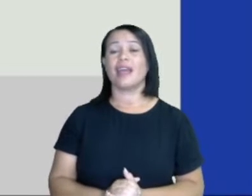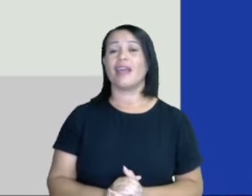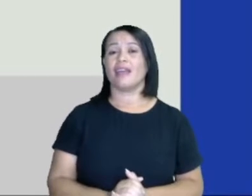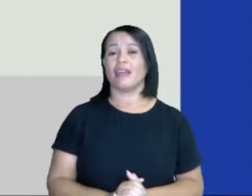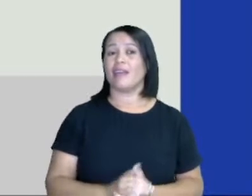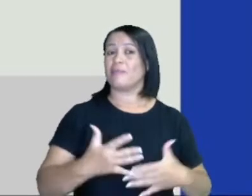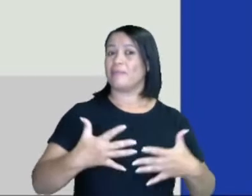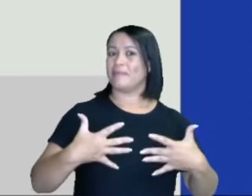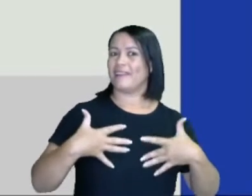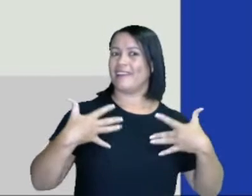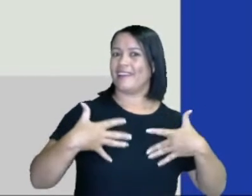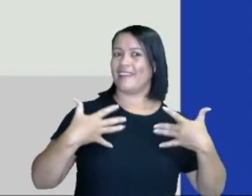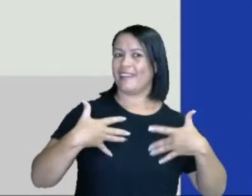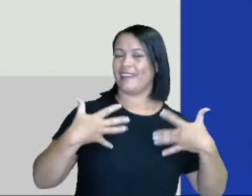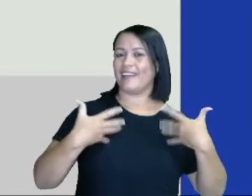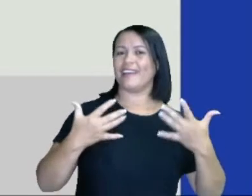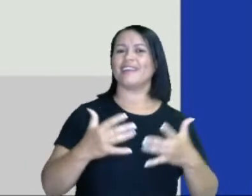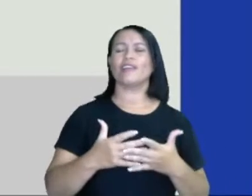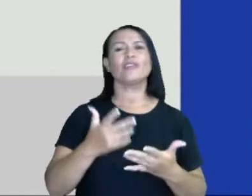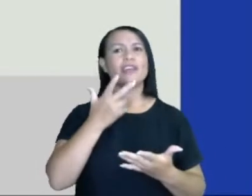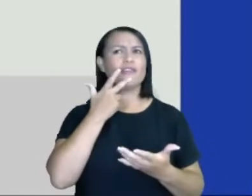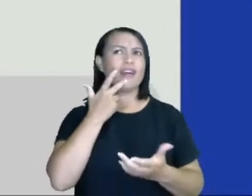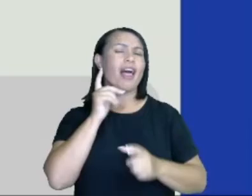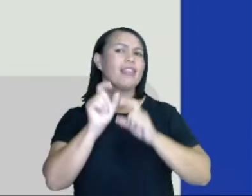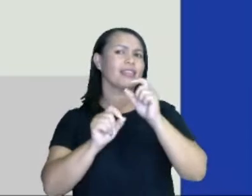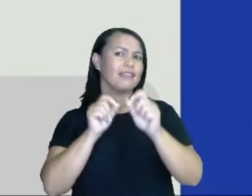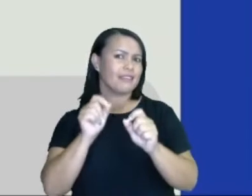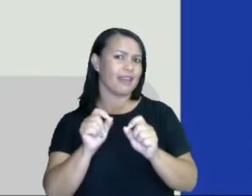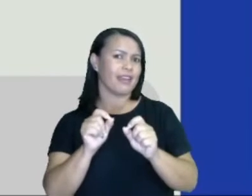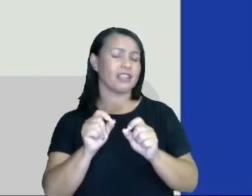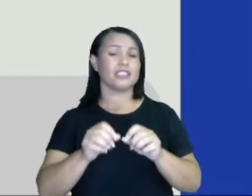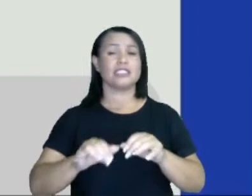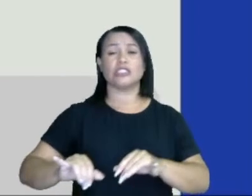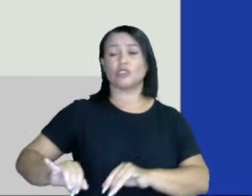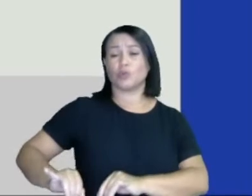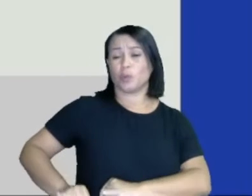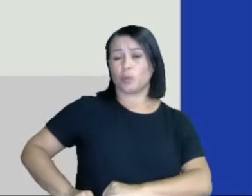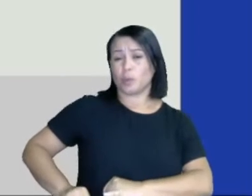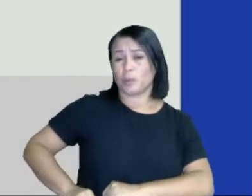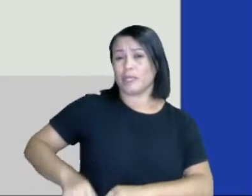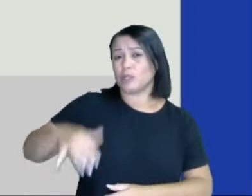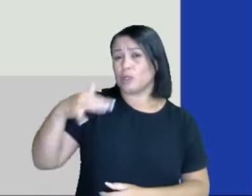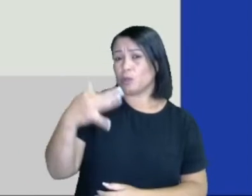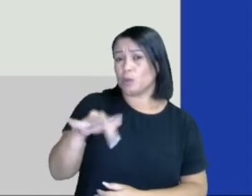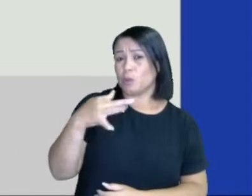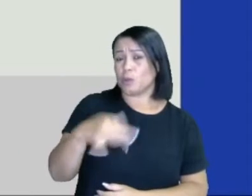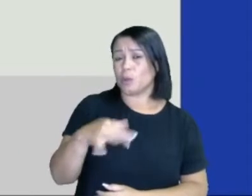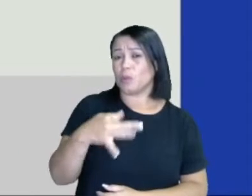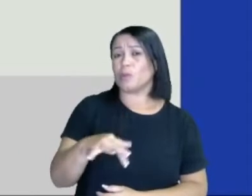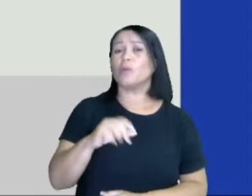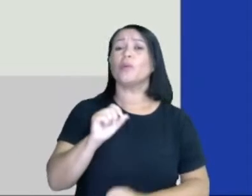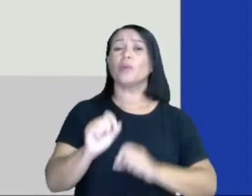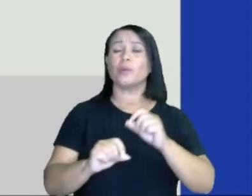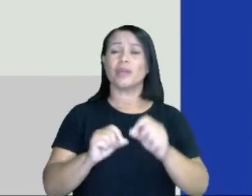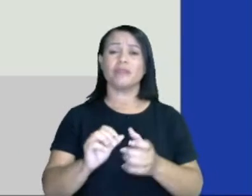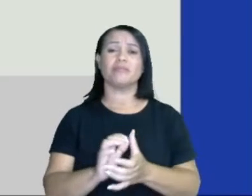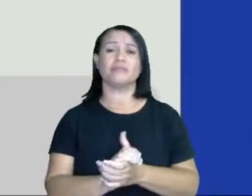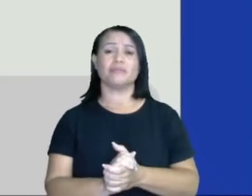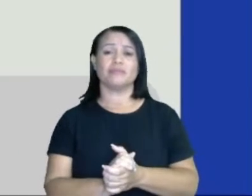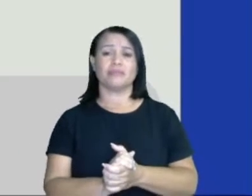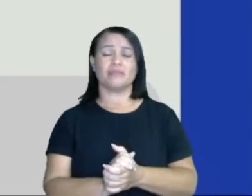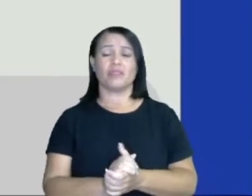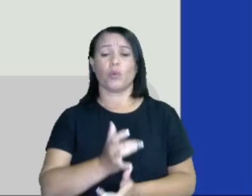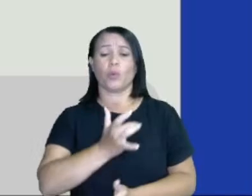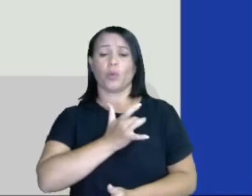me alegra. Quando a gente quer falar sobre dor, a gente tem me duele, me